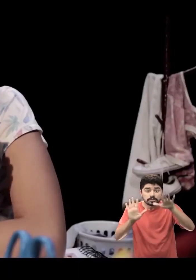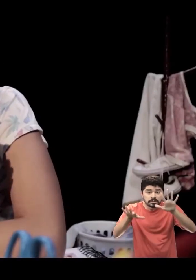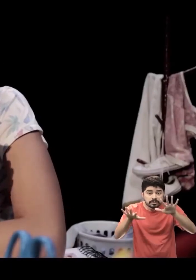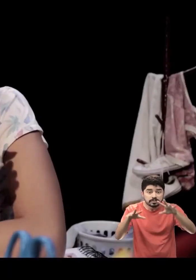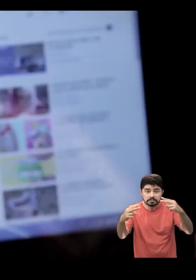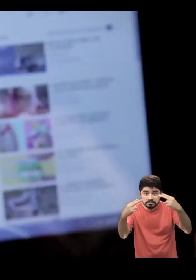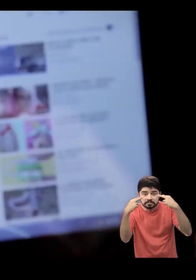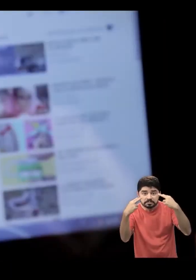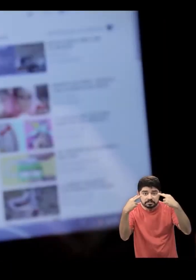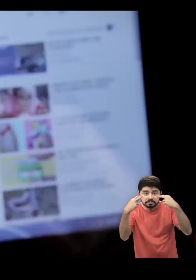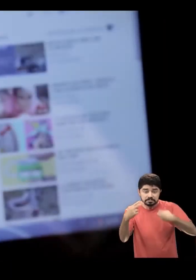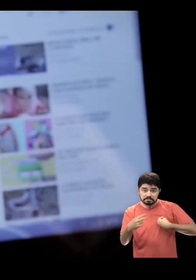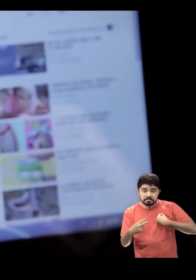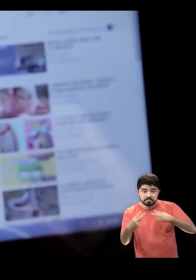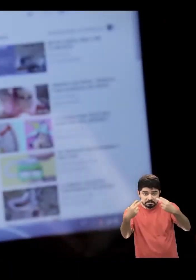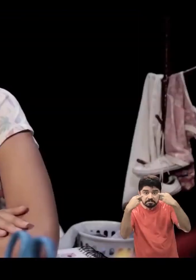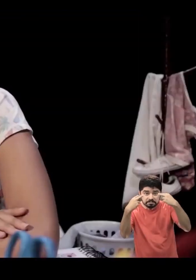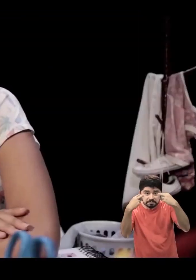Lud.